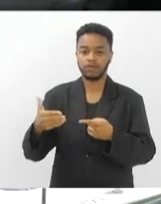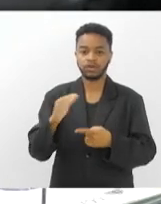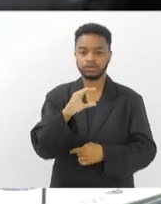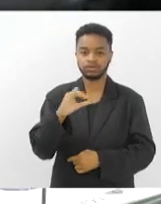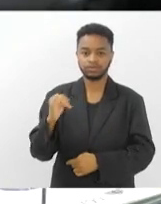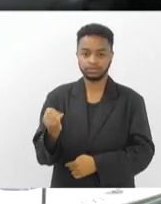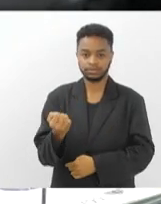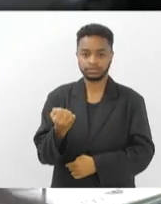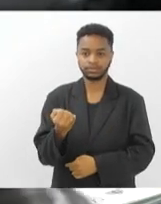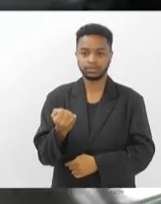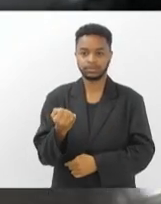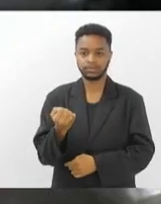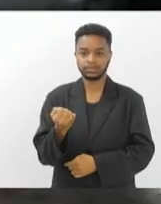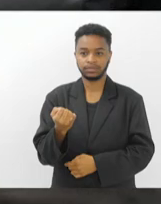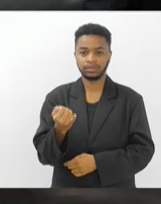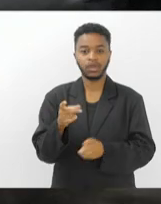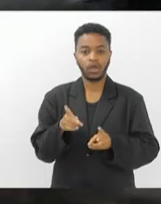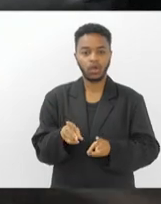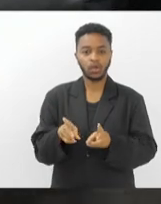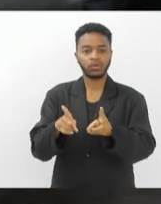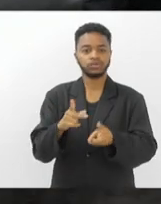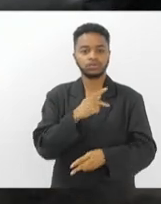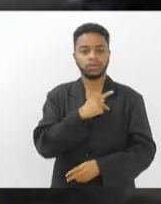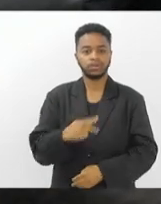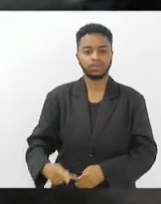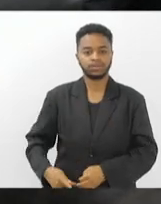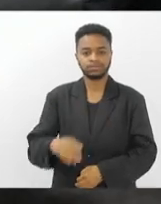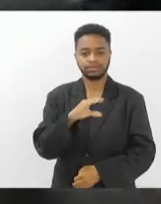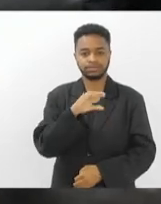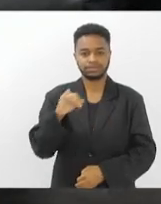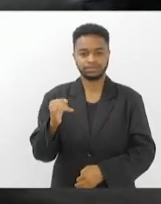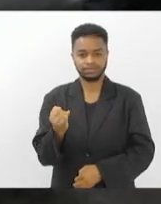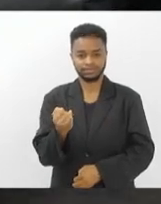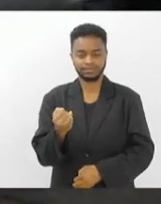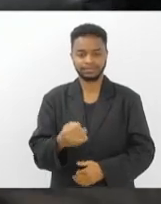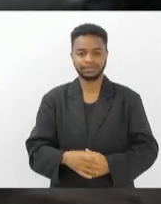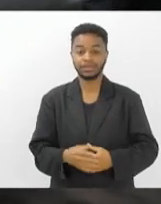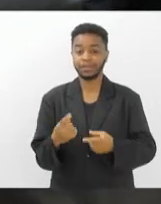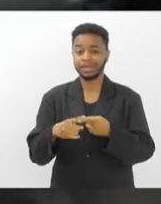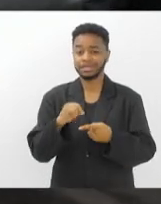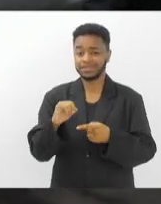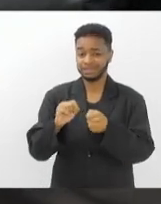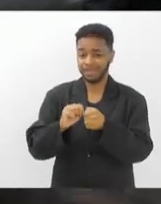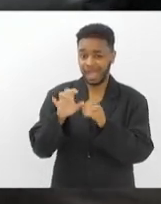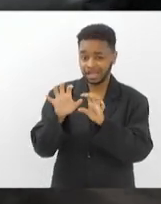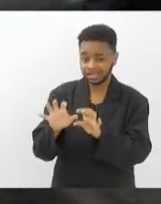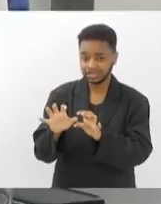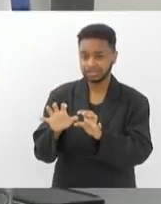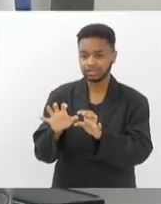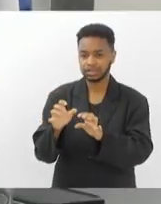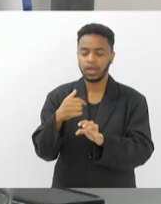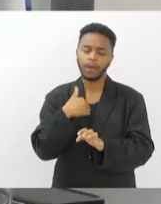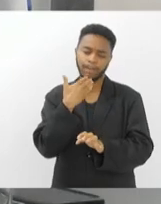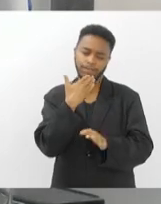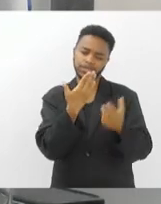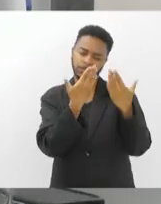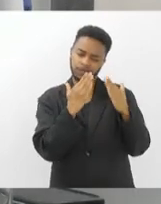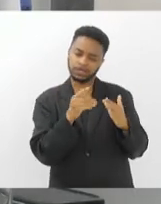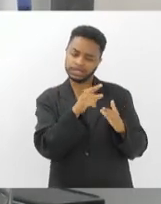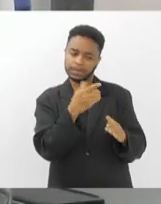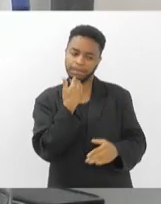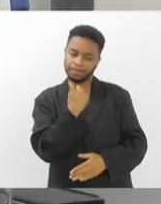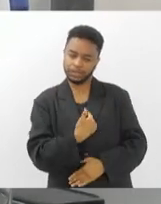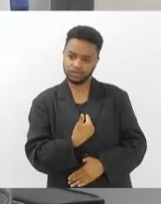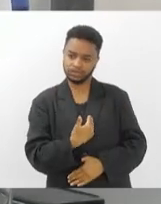prevalecesse a CCJ, o presidente da CCJ. Se ele fizer isso... Vou pedir vista desse pedido de Vossa